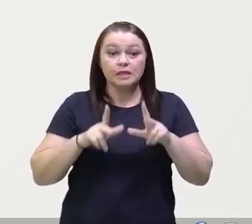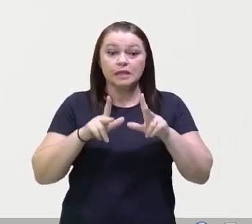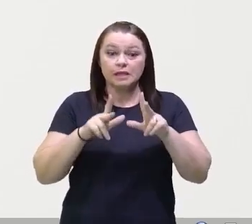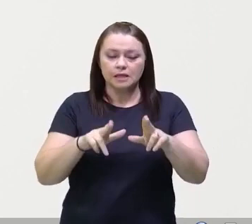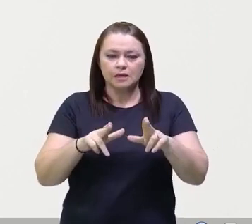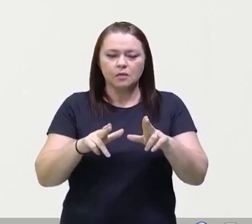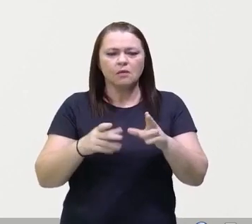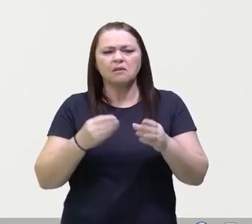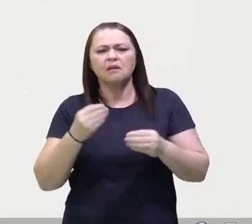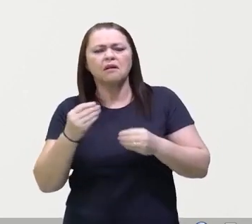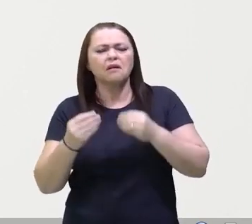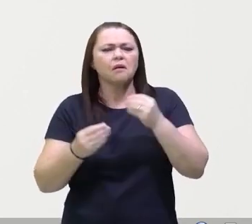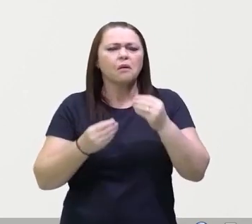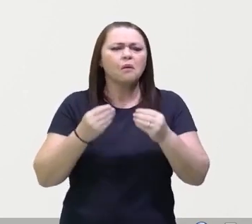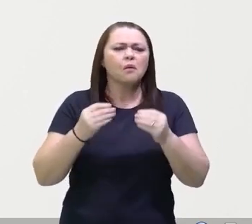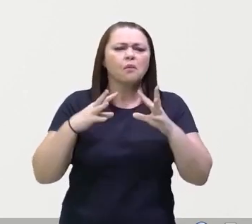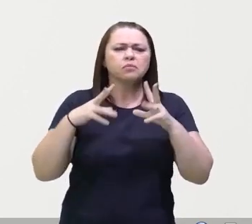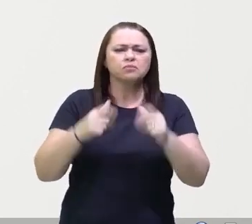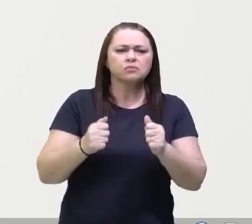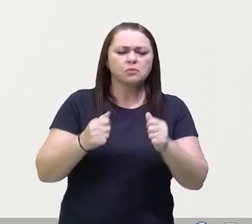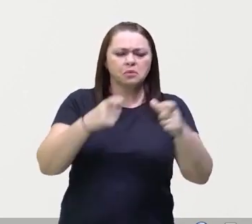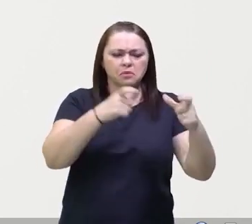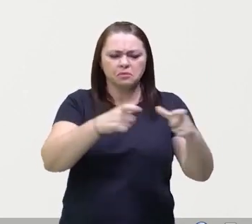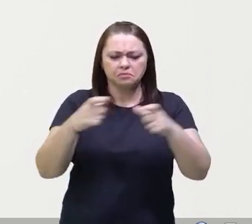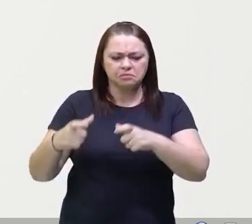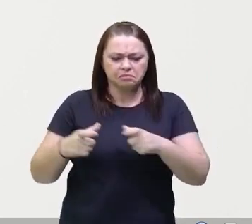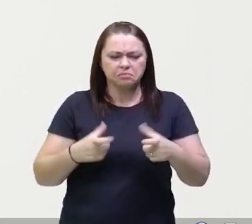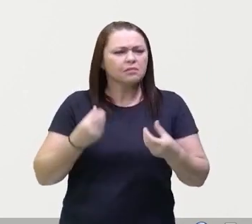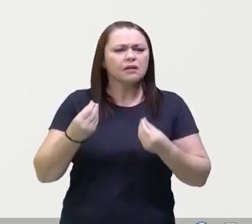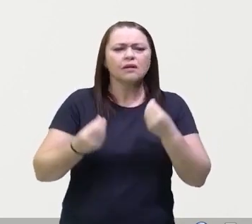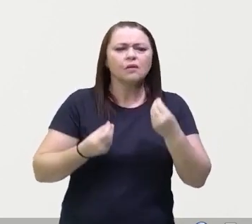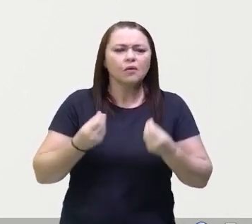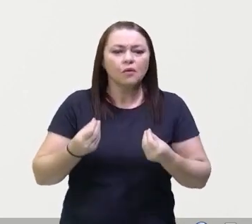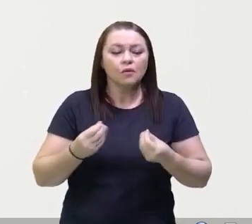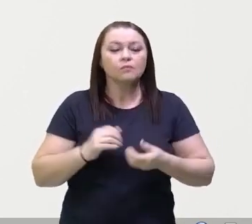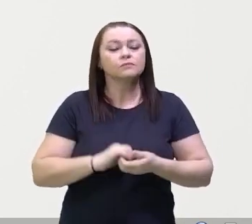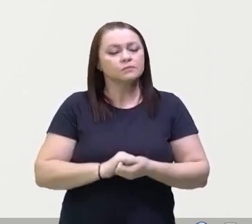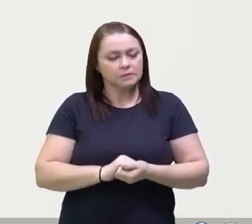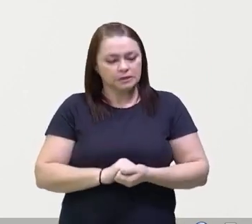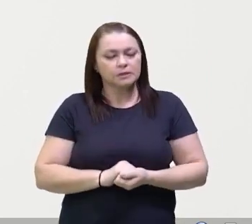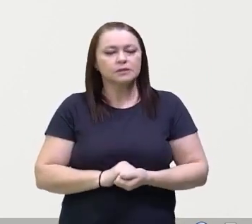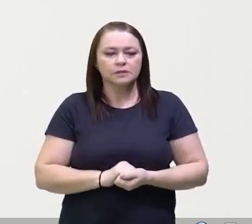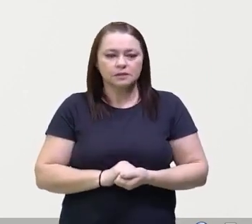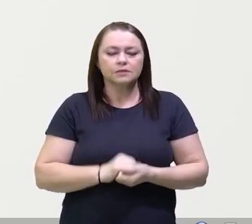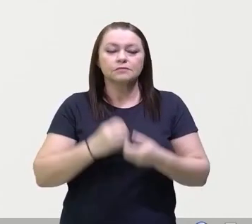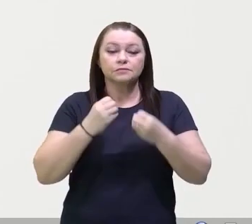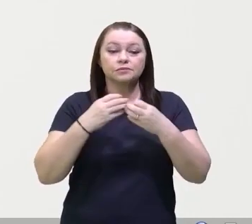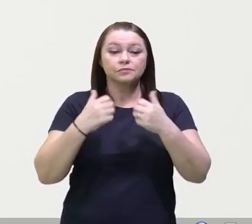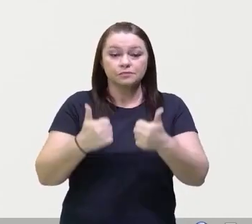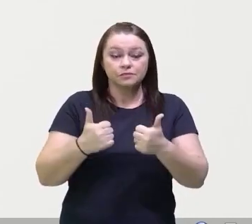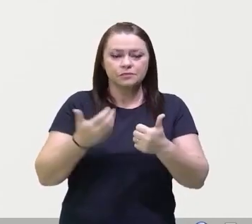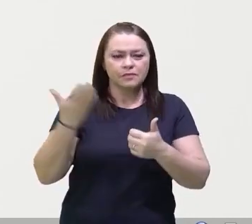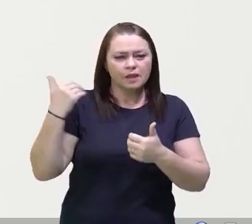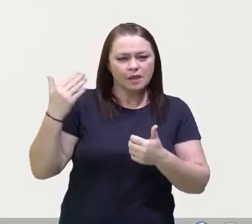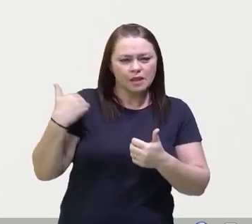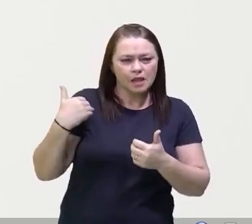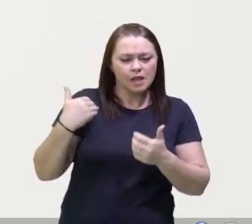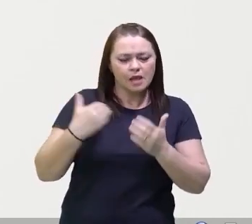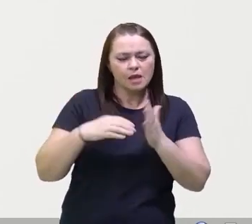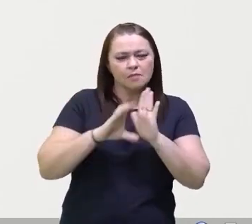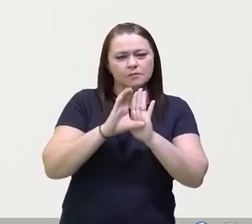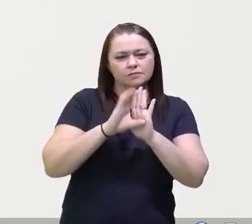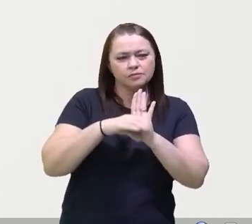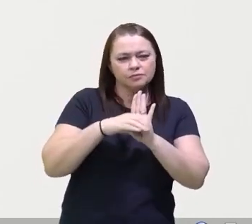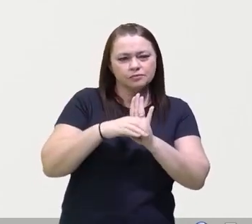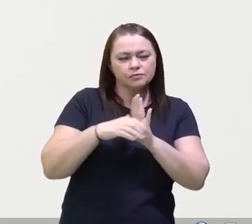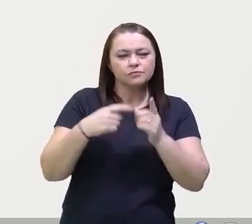Como assim, professor? Todos estão no mesmo plano. Muito bem, então a gente viu aí na definição que figuras planas são